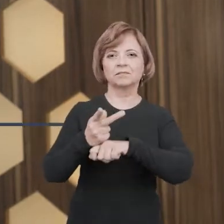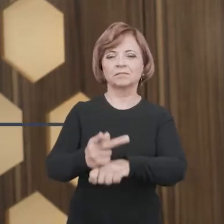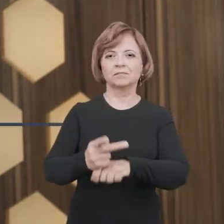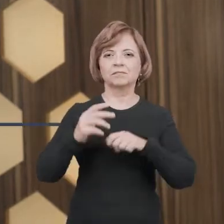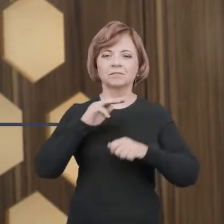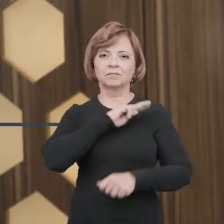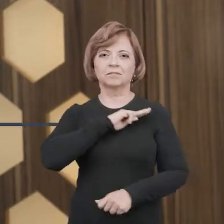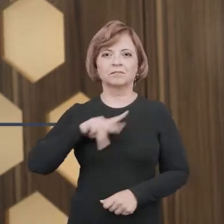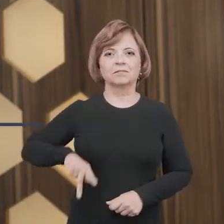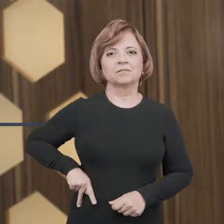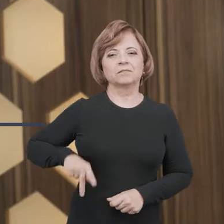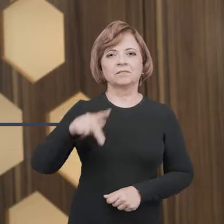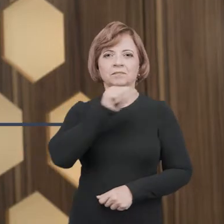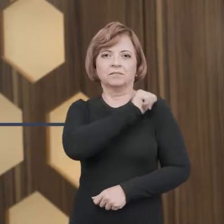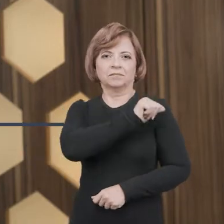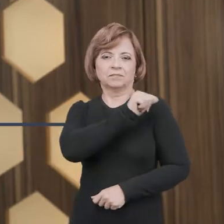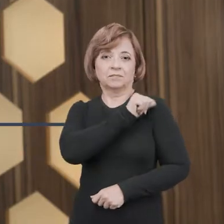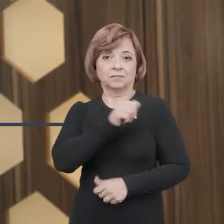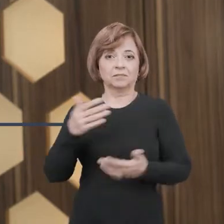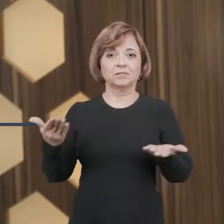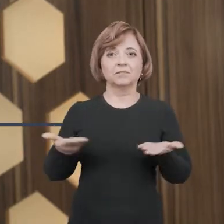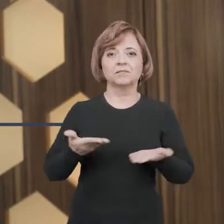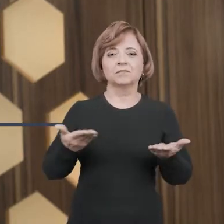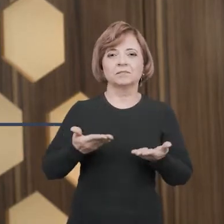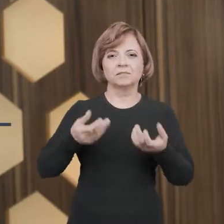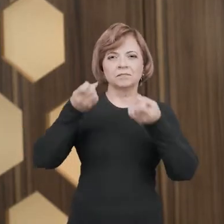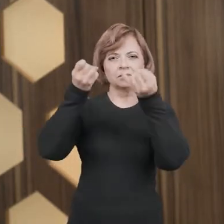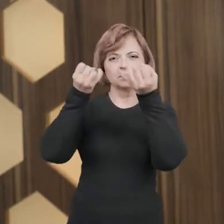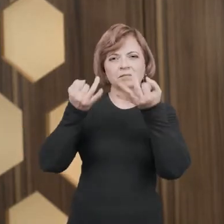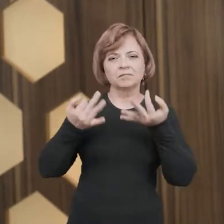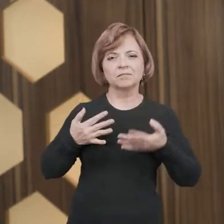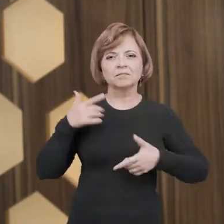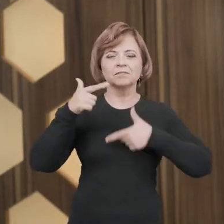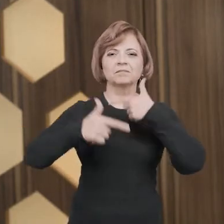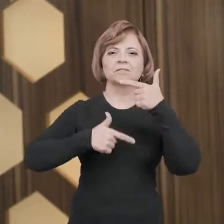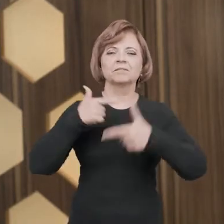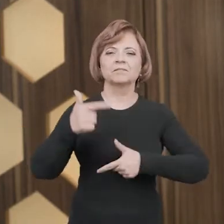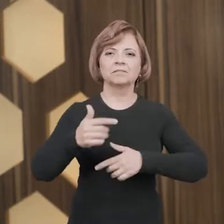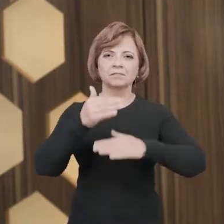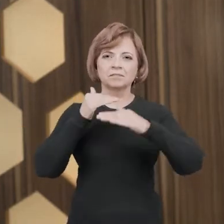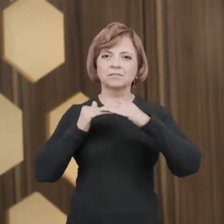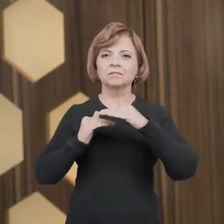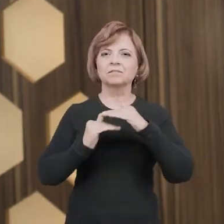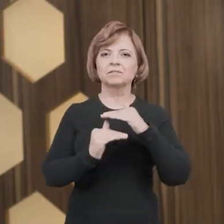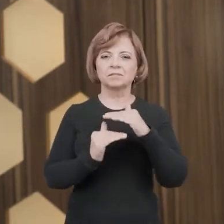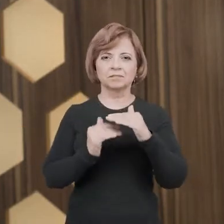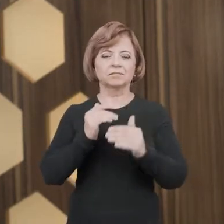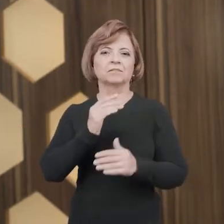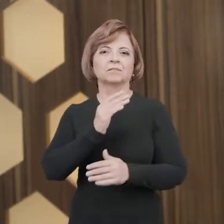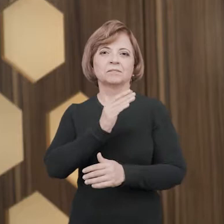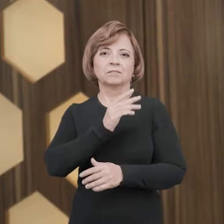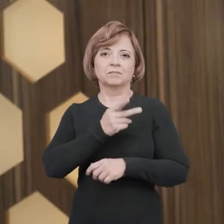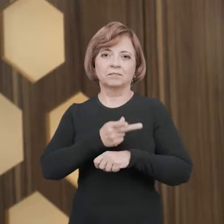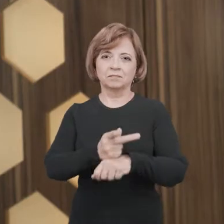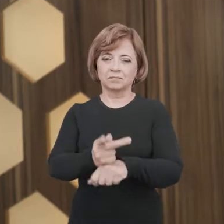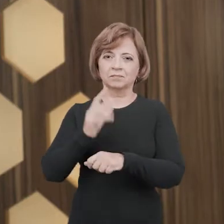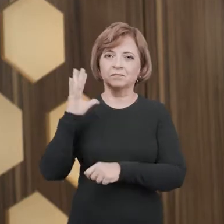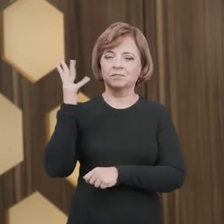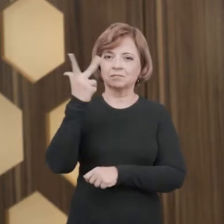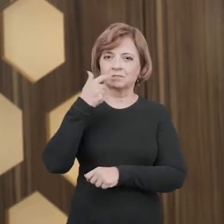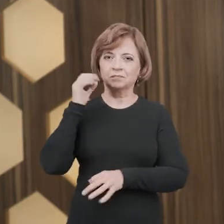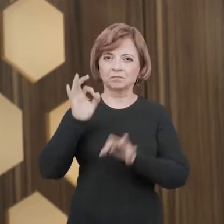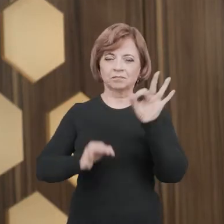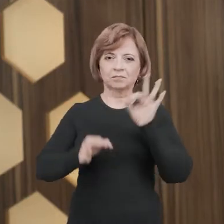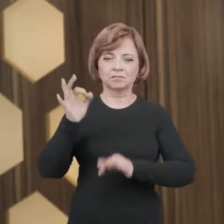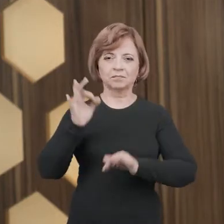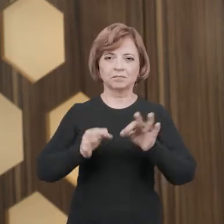Ministério Público do Estado do Rio de Janeiro. Hoje, para explicar a atuação da Subprocuradoria-Geral de Justiça de